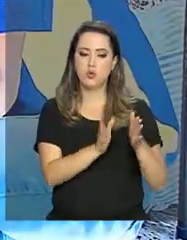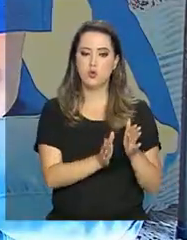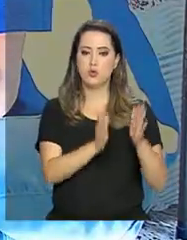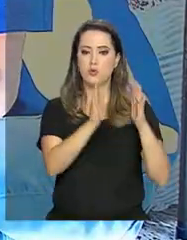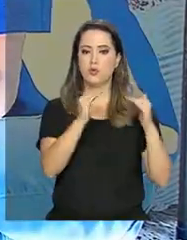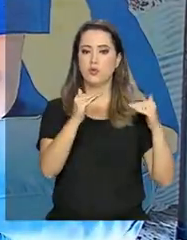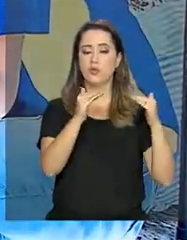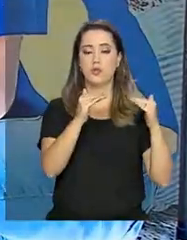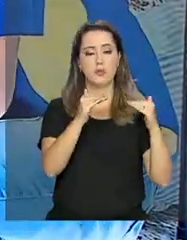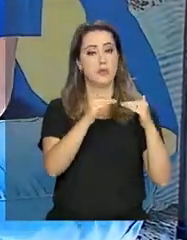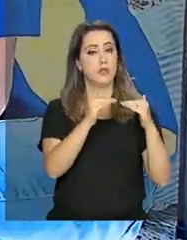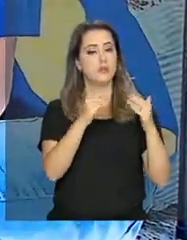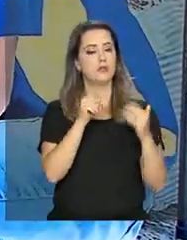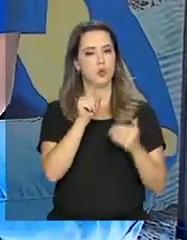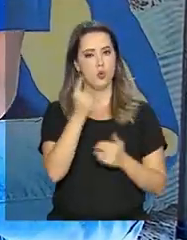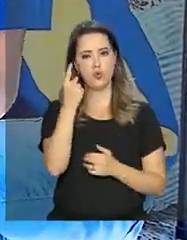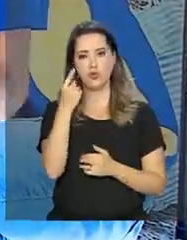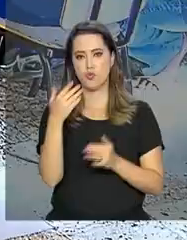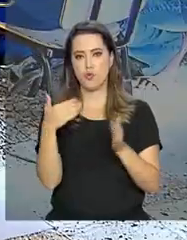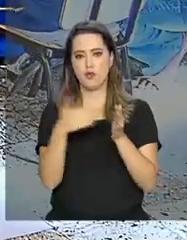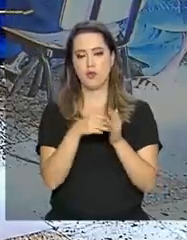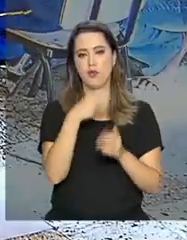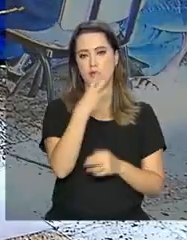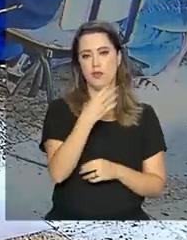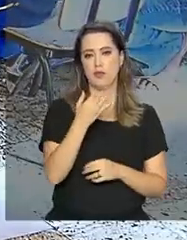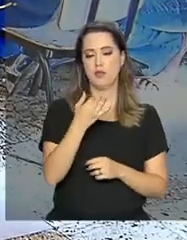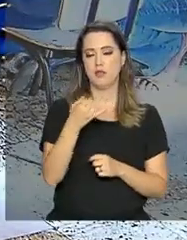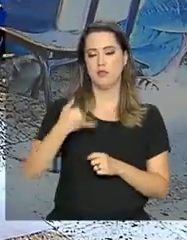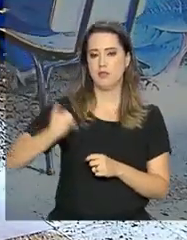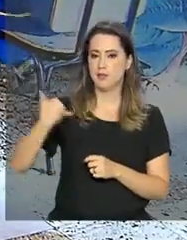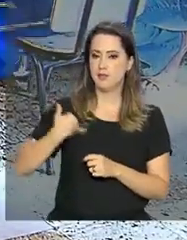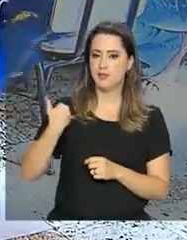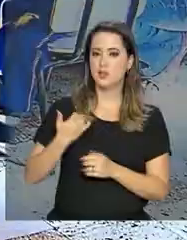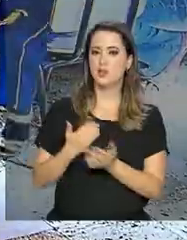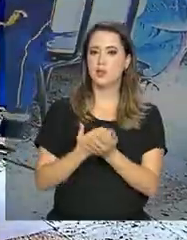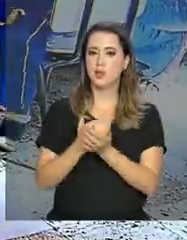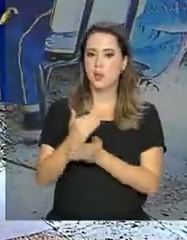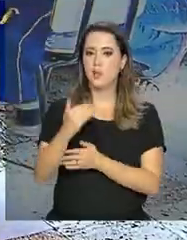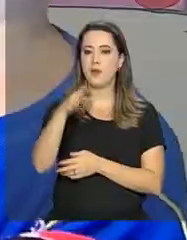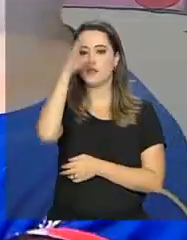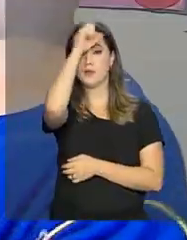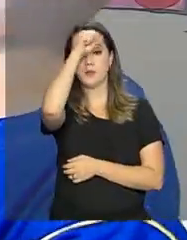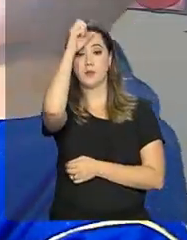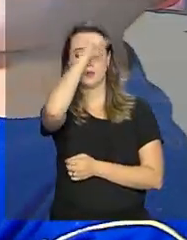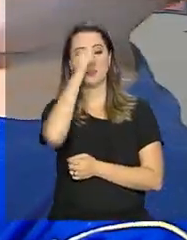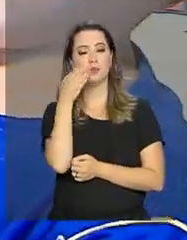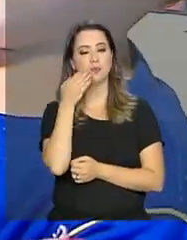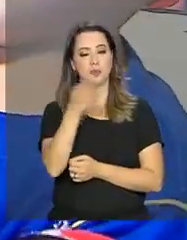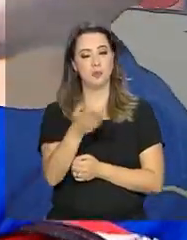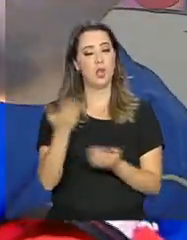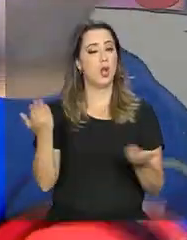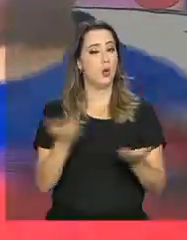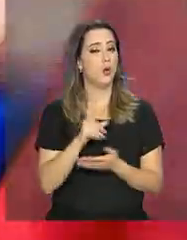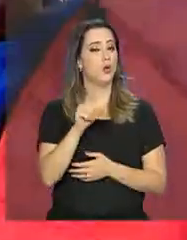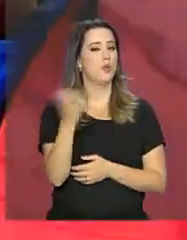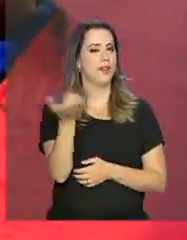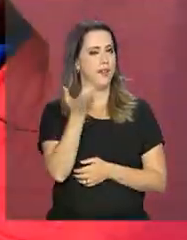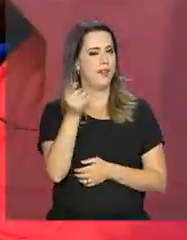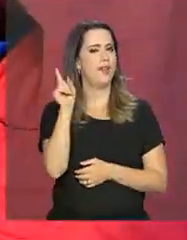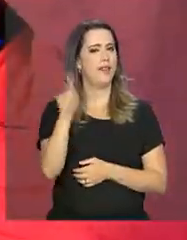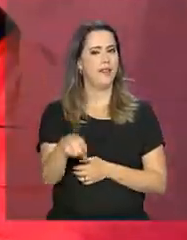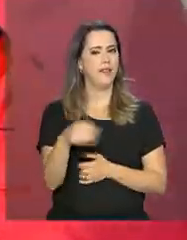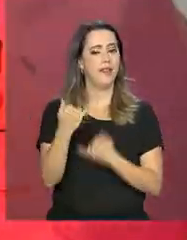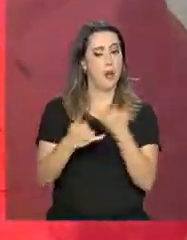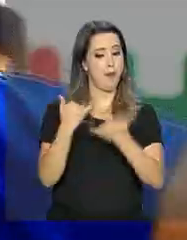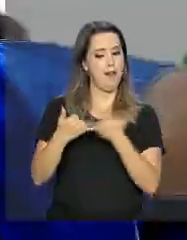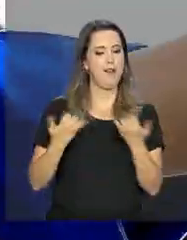cada uma tem de um a três anos e dão os primeiros passos na aprendizagem nesta fase o que elas querem mesmo é